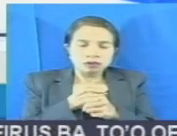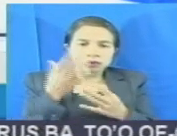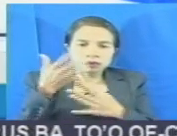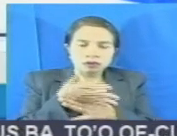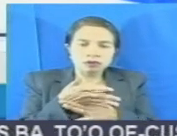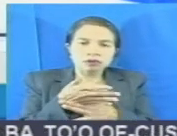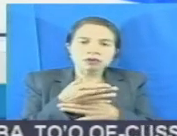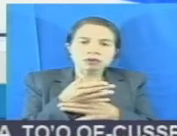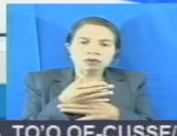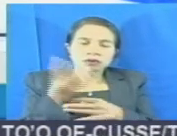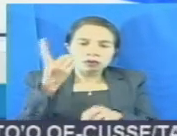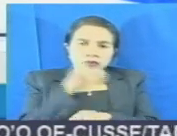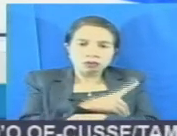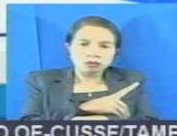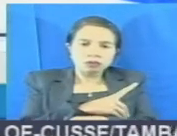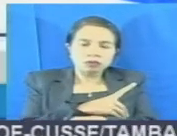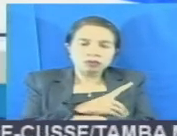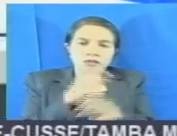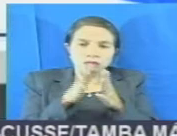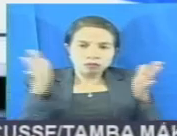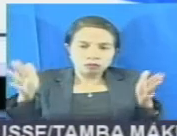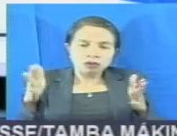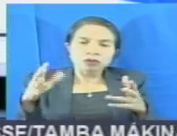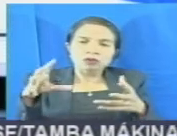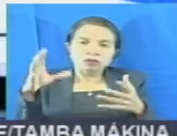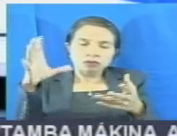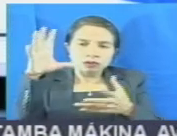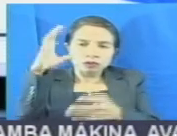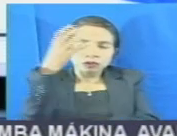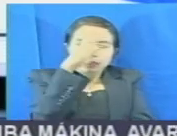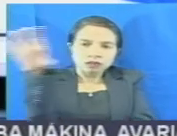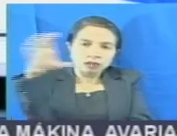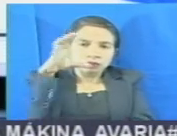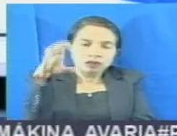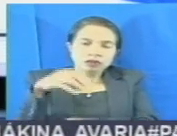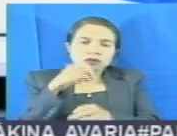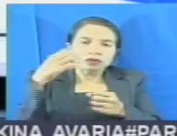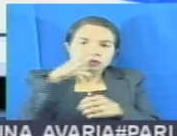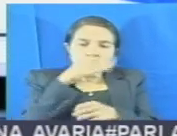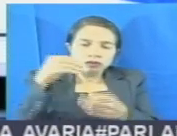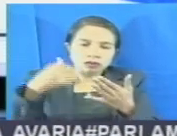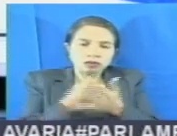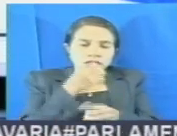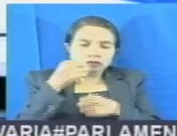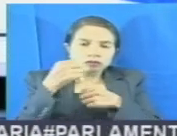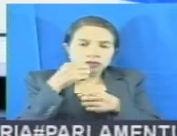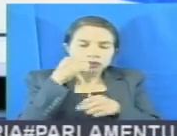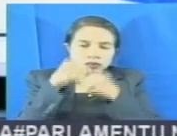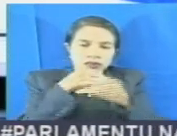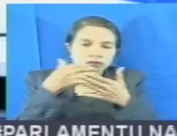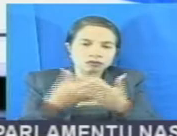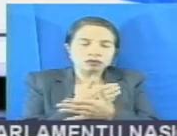taman lorong bot ba natal anu novo ita iha orden de operasau iha plano de